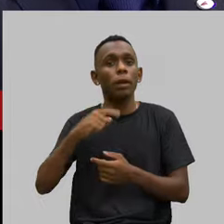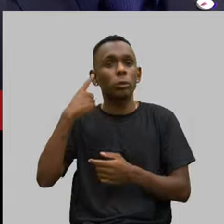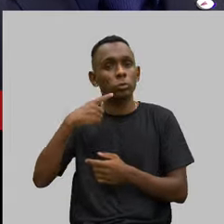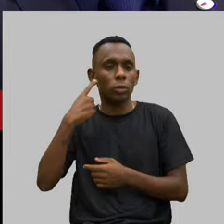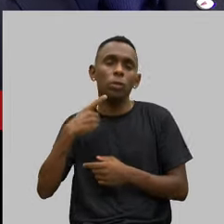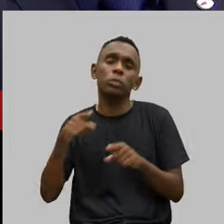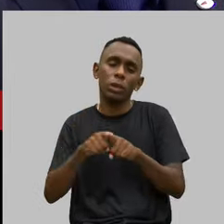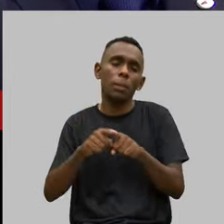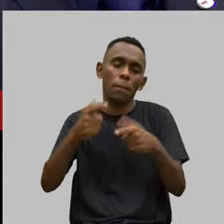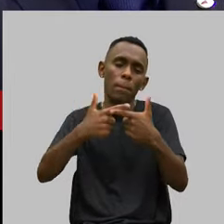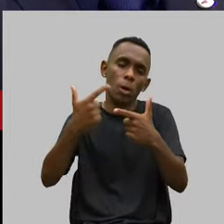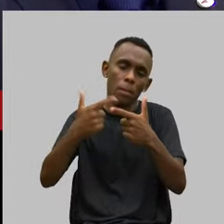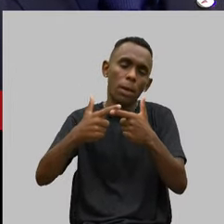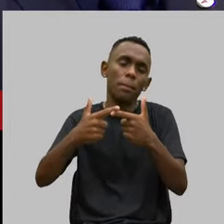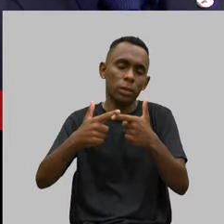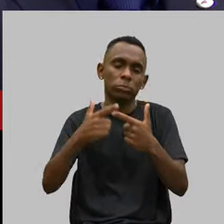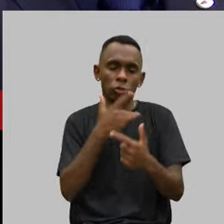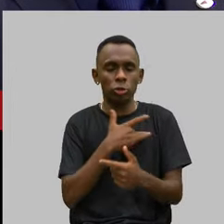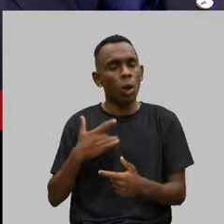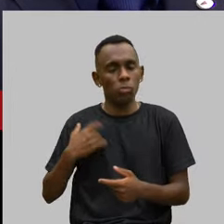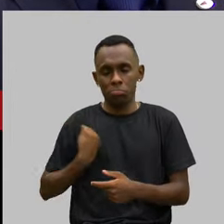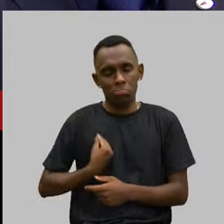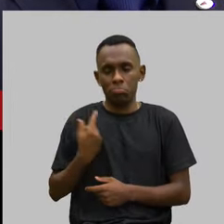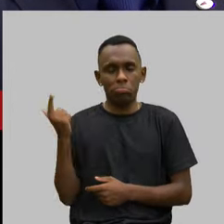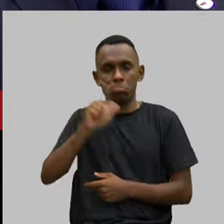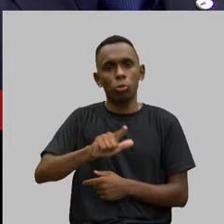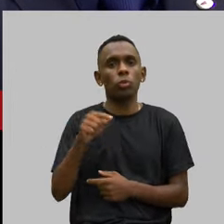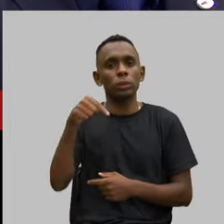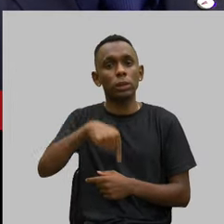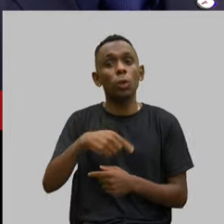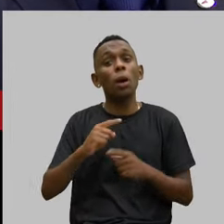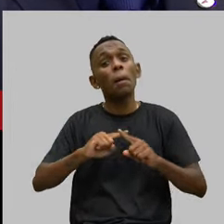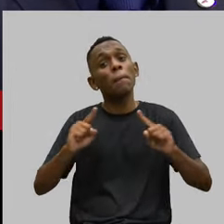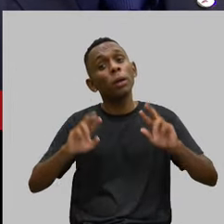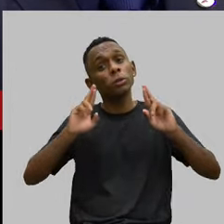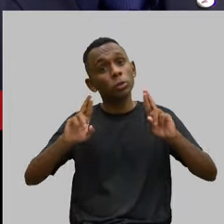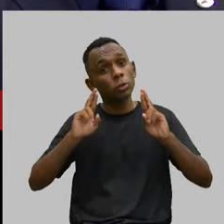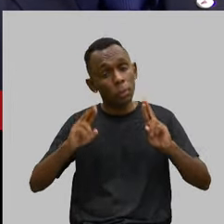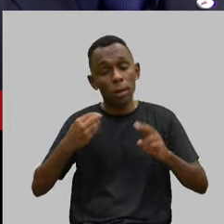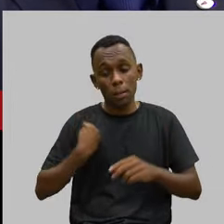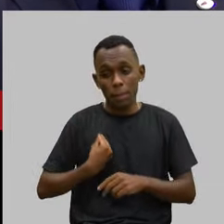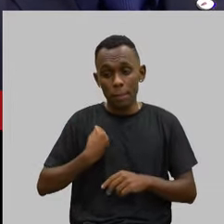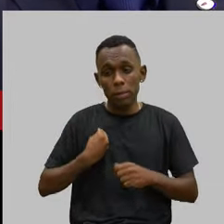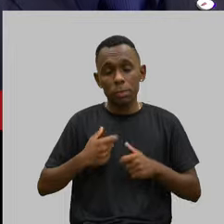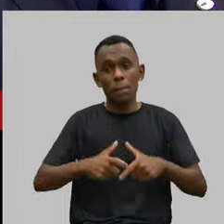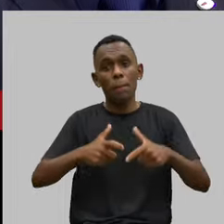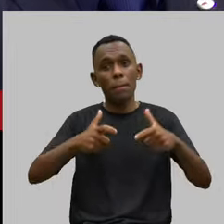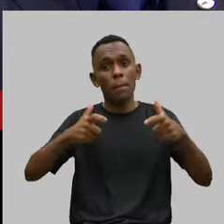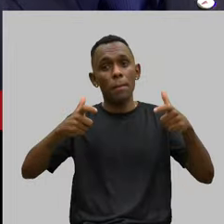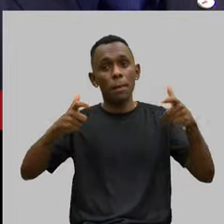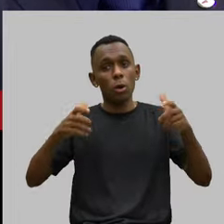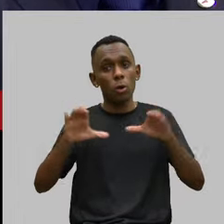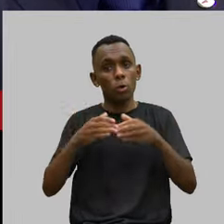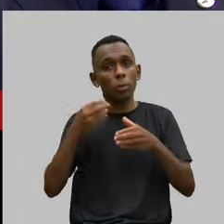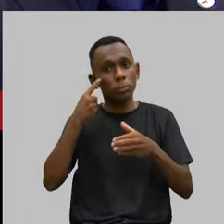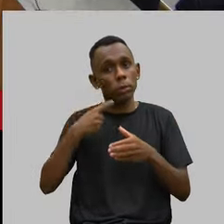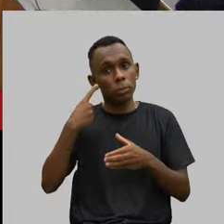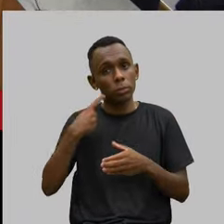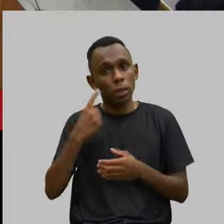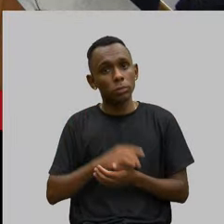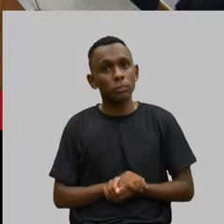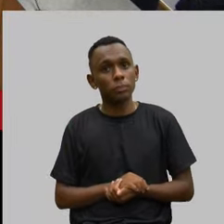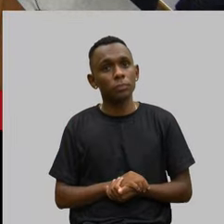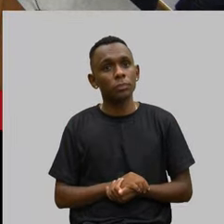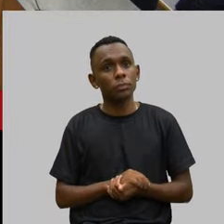de saúde não esteve presente então a gente espera também maior participação dos deputados só isso Senor Presidente